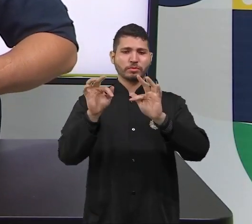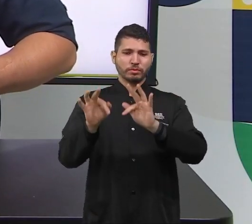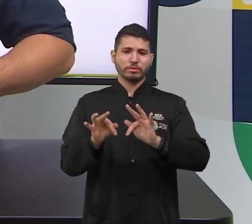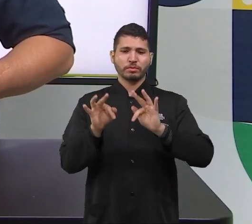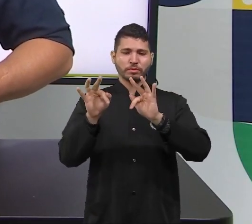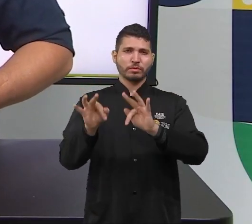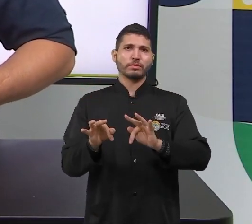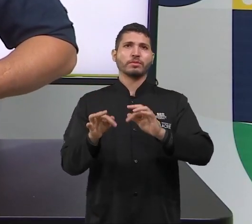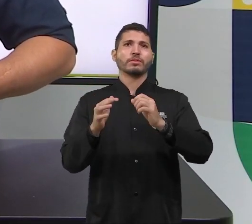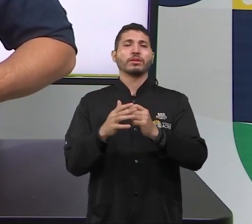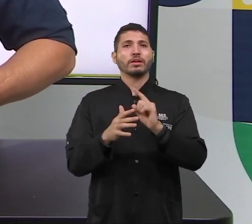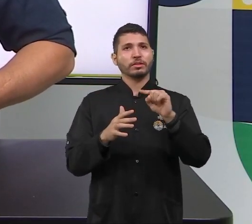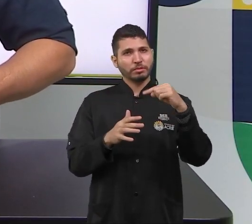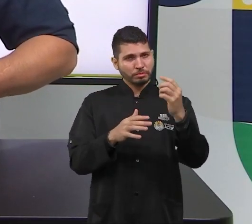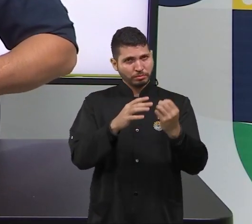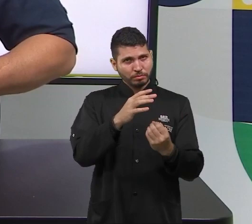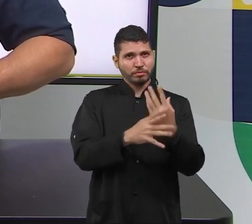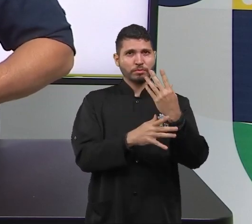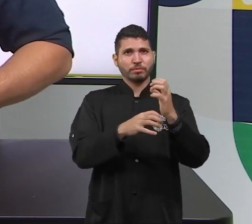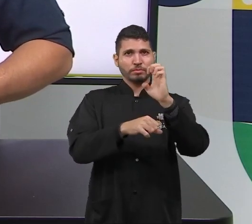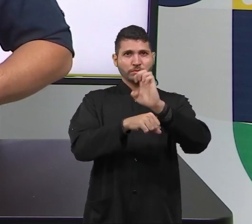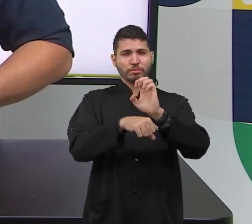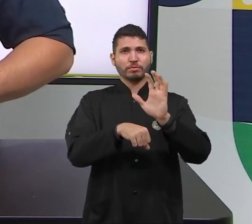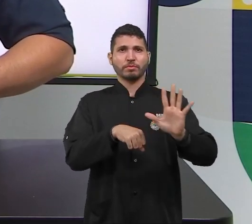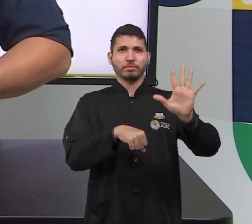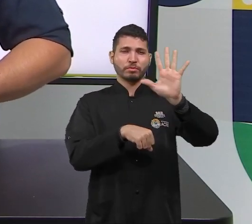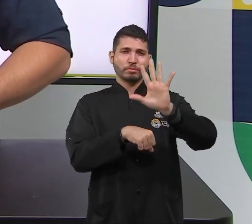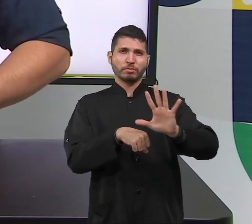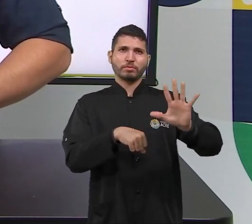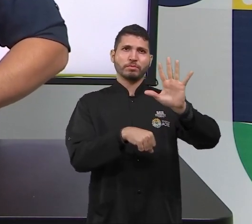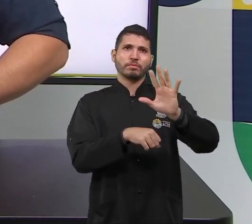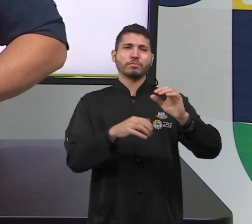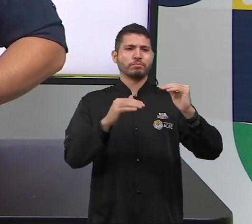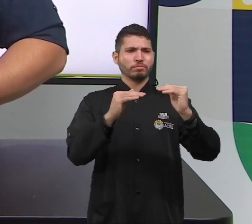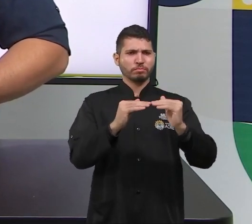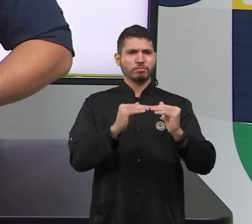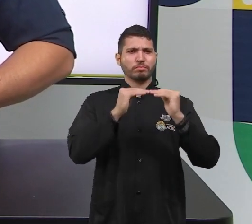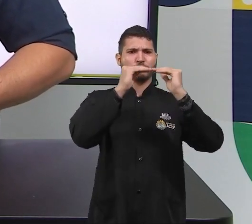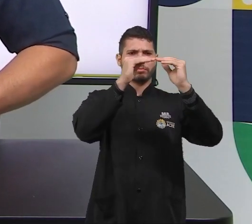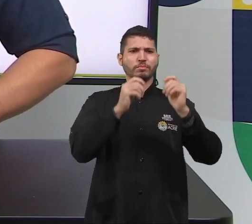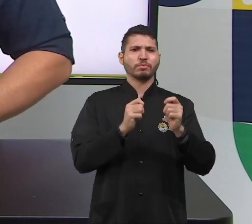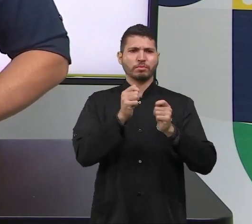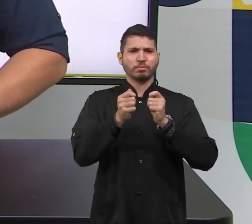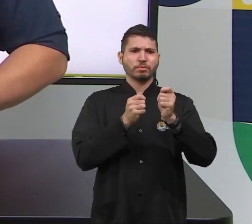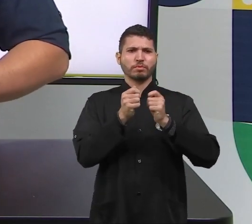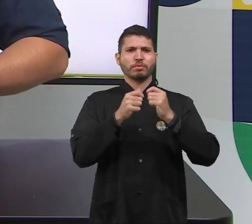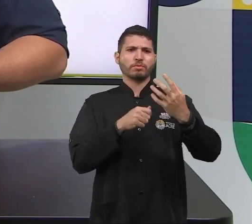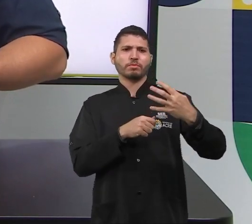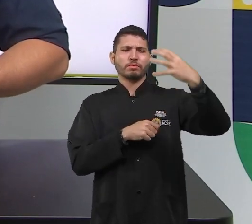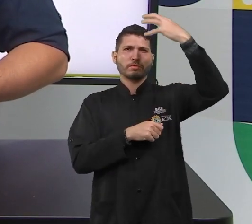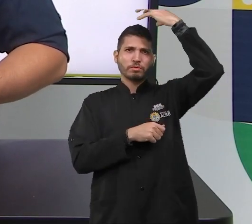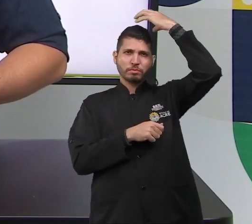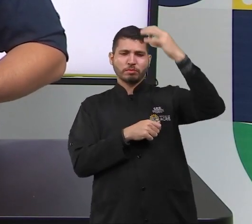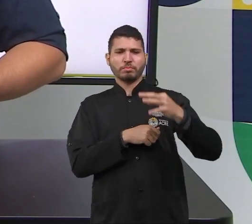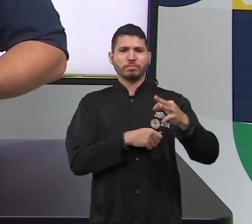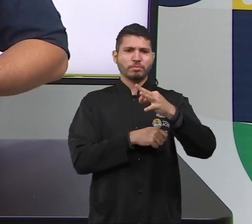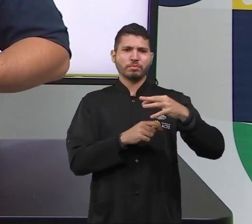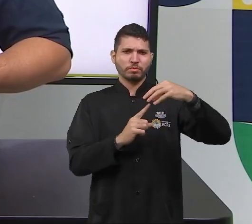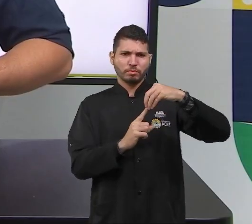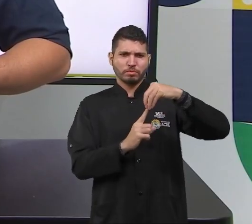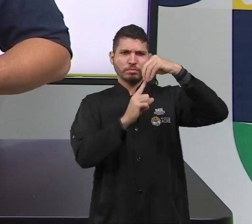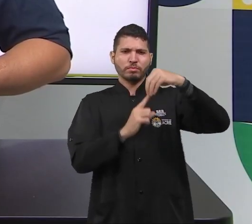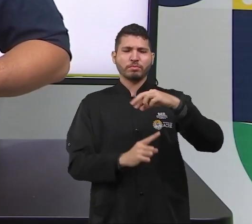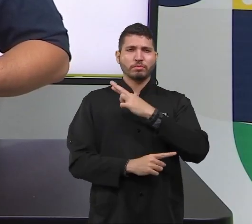implantação de um Estado nacional absoluto, supremo, controlado pelo rei, com moeda única, com